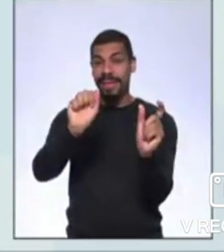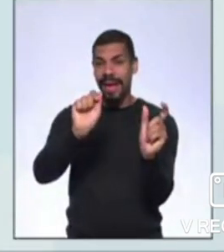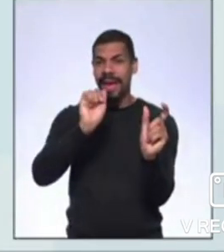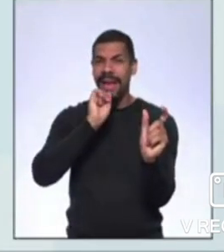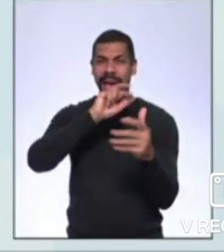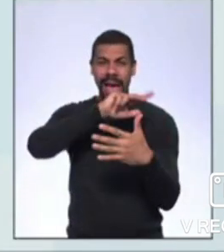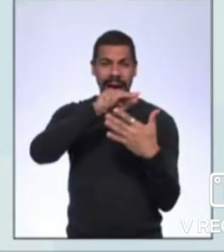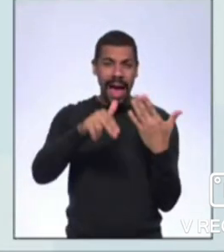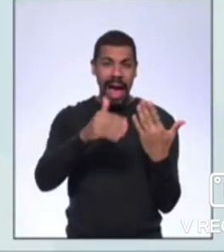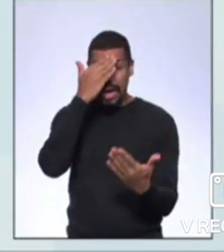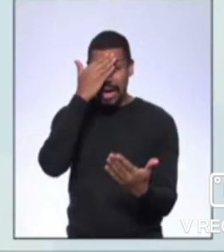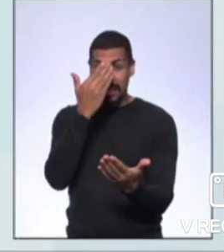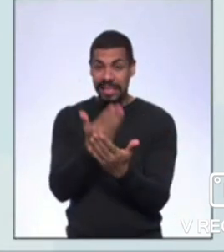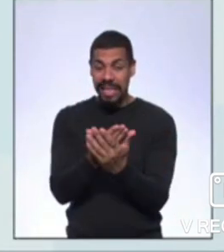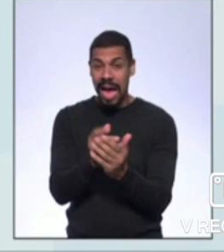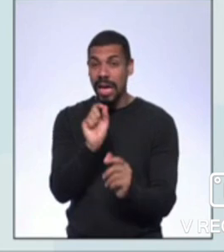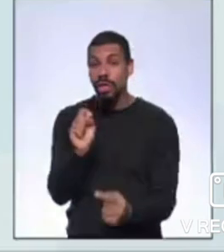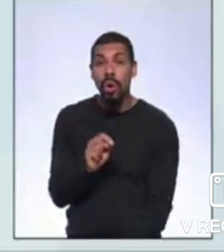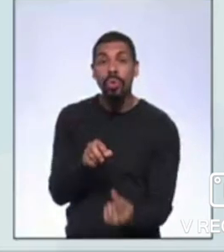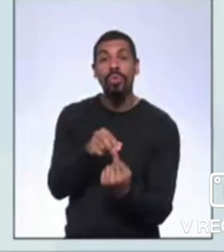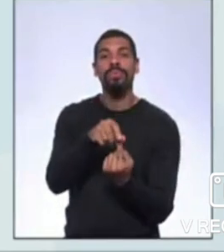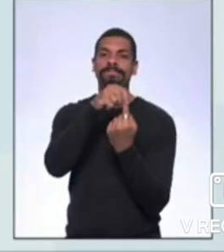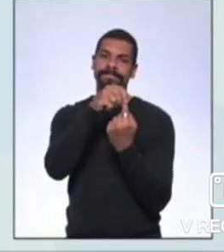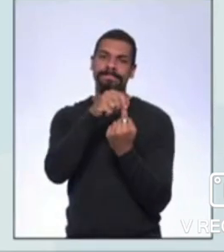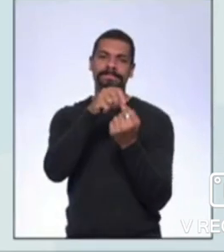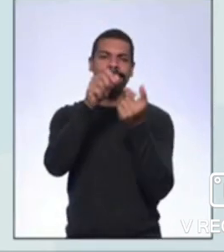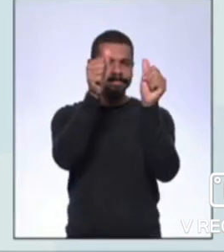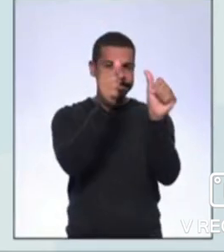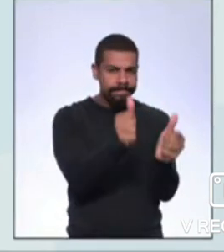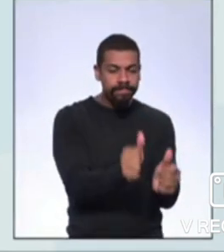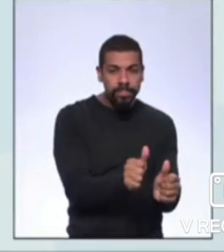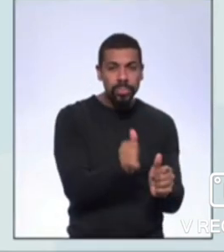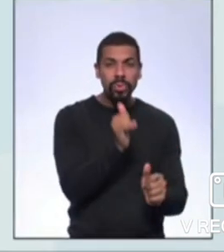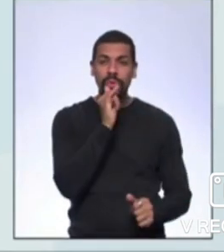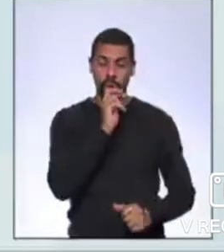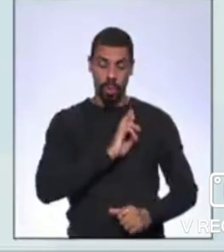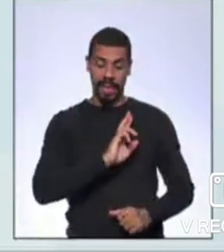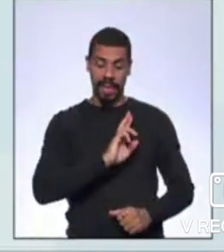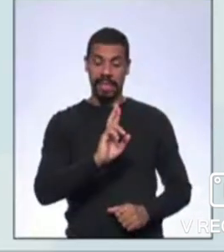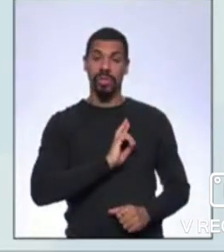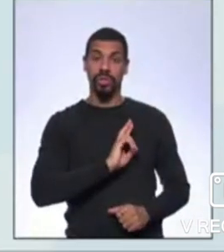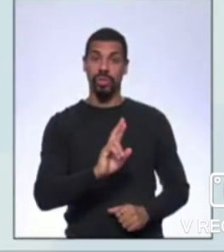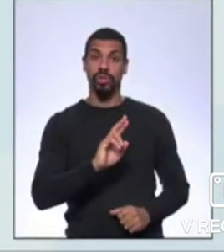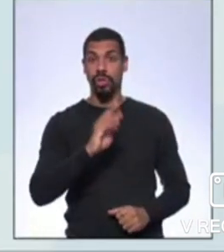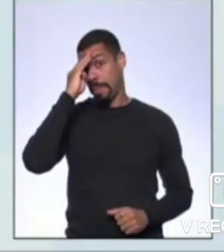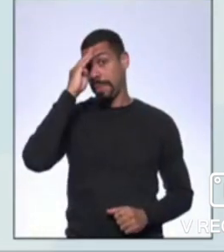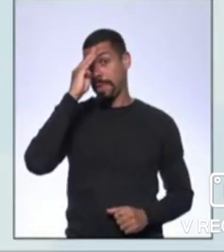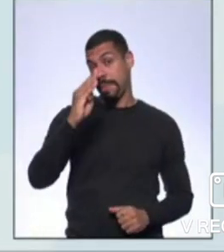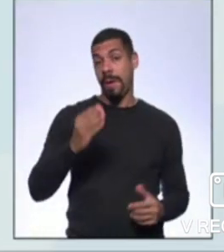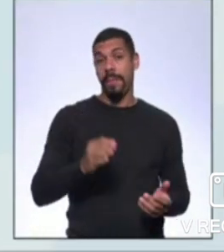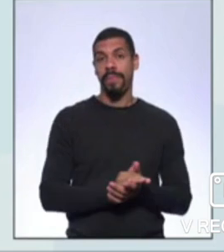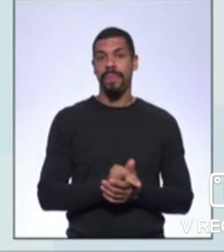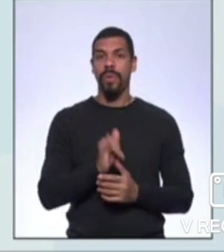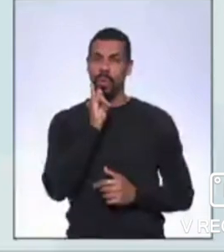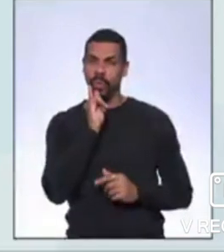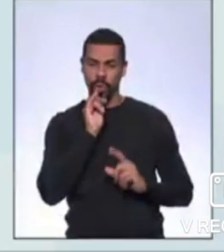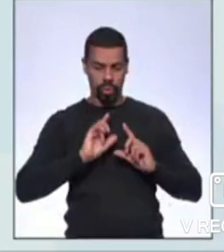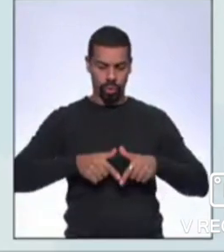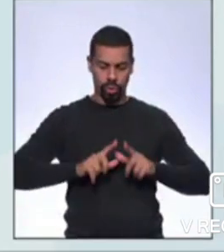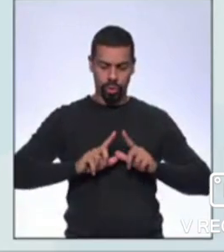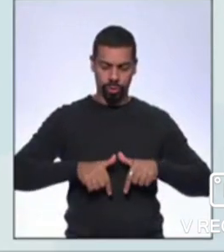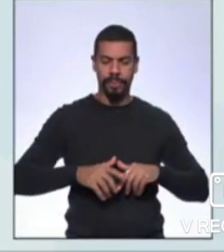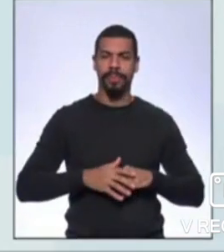nossa civilização atualmente, né? Onde algumas religiões monoteístas são as predominantes aí, o próprio